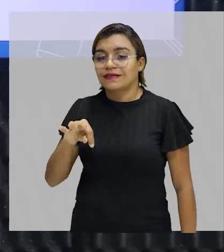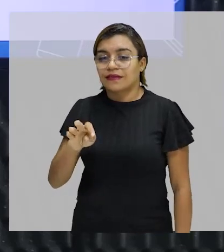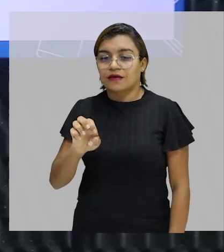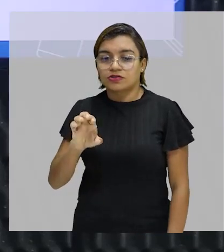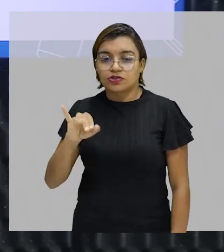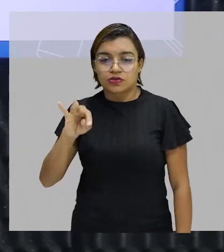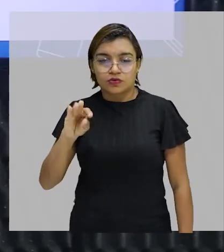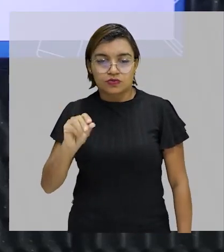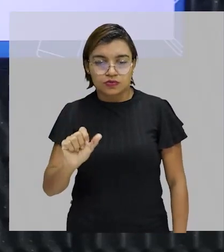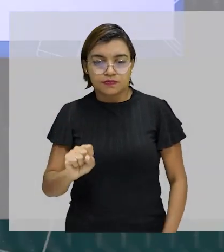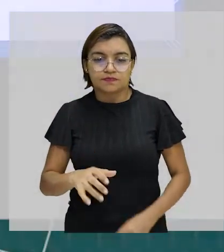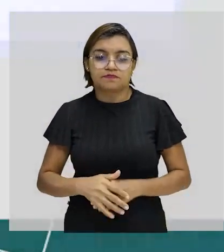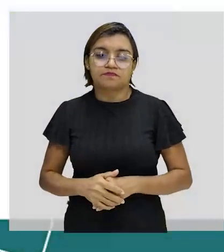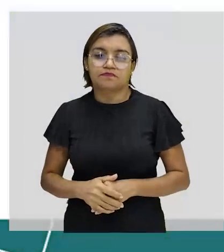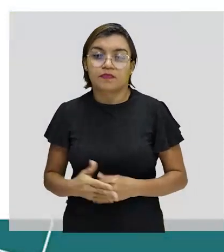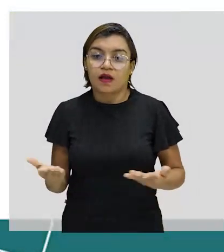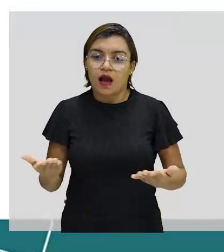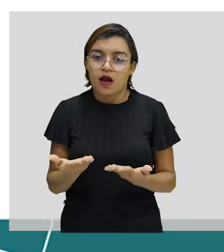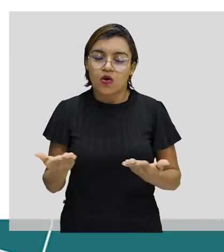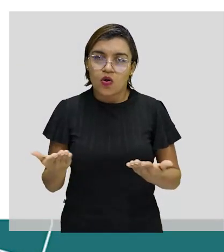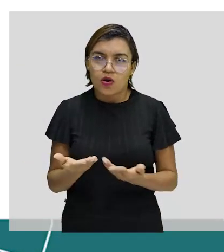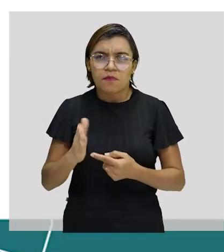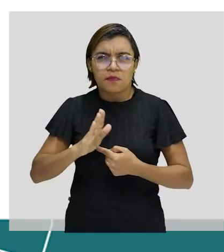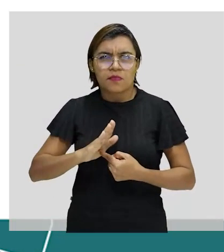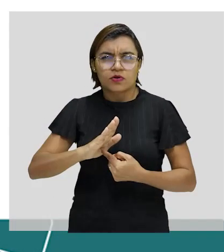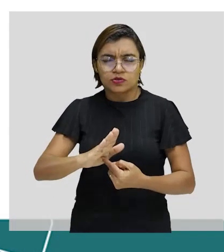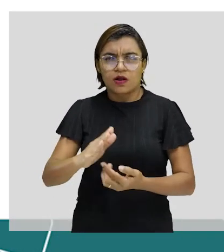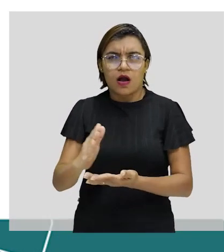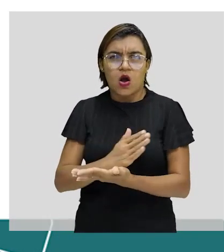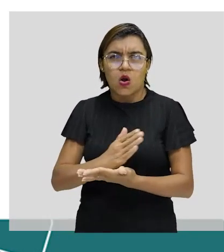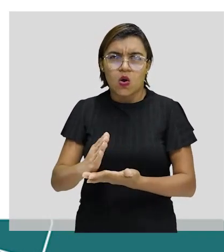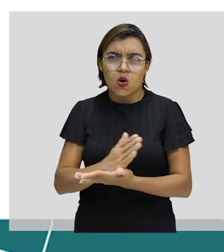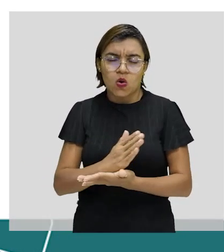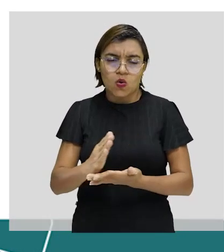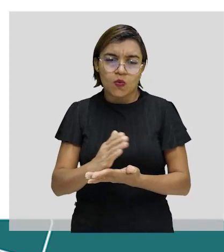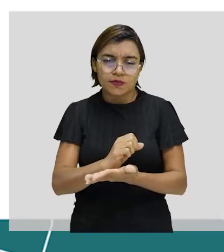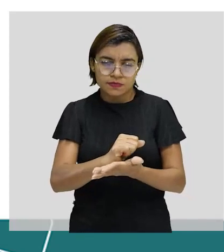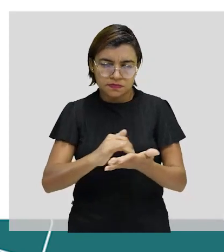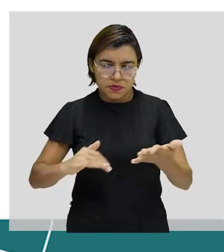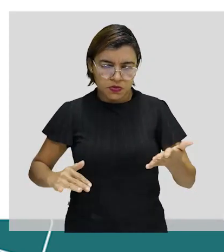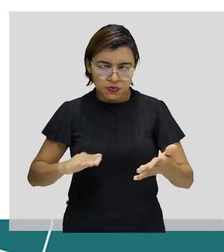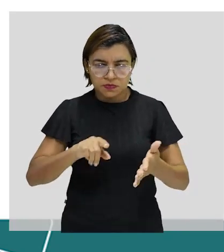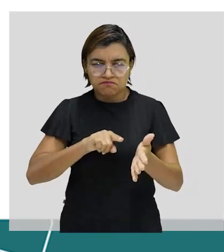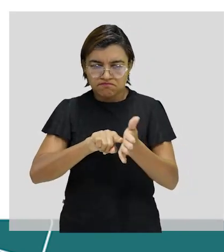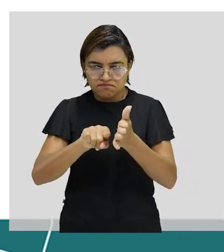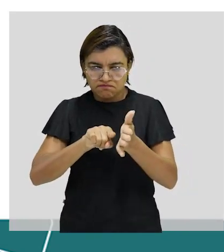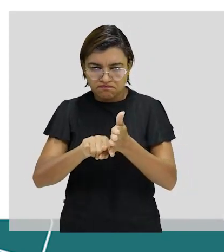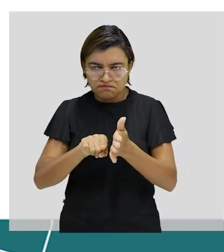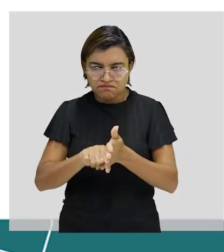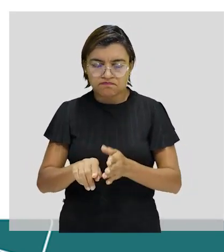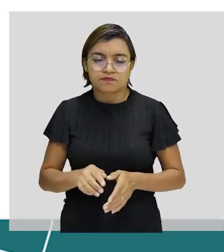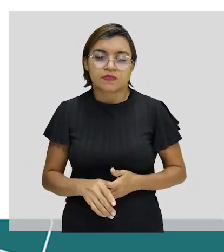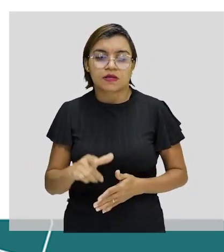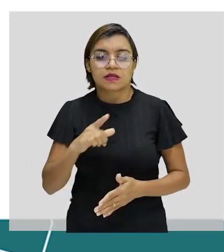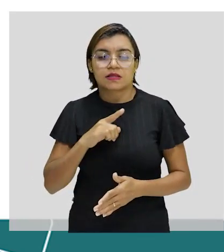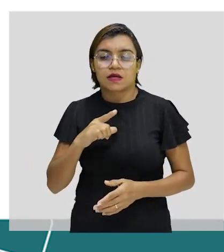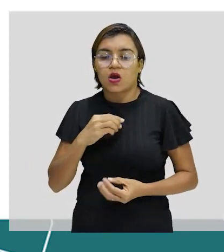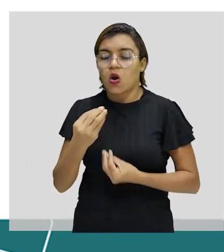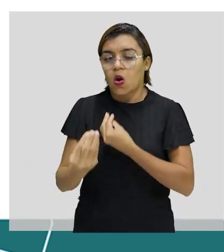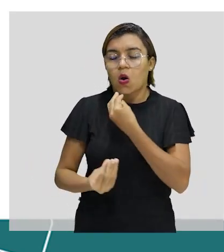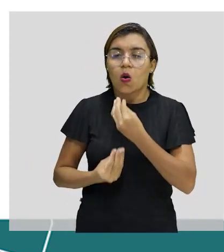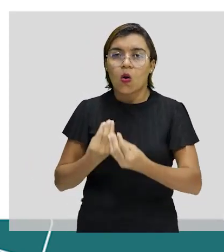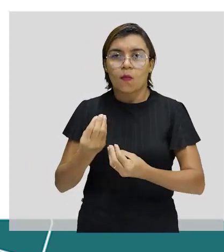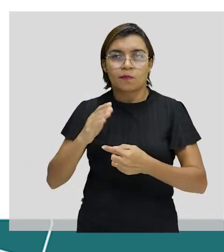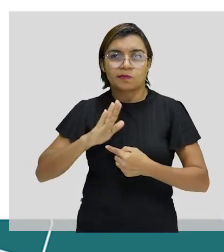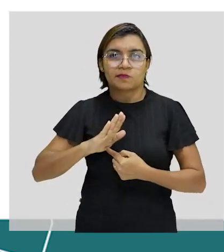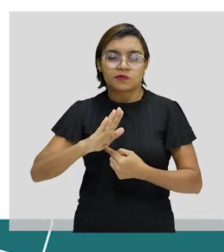polímeros agora através da resolução de questões. Como que isso pode aparecer? Como que esse tópico pode aparecer para